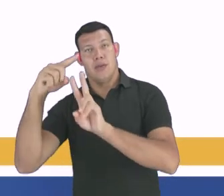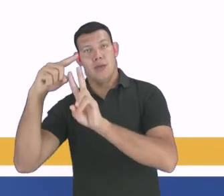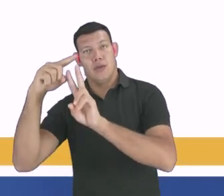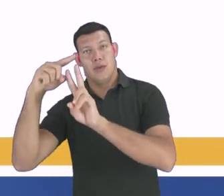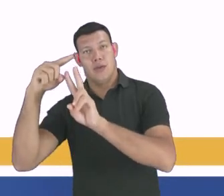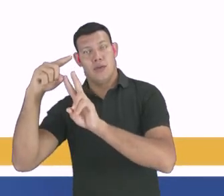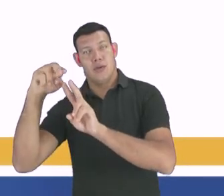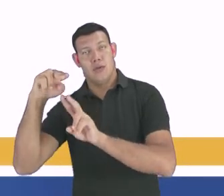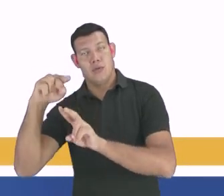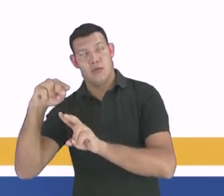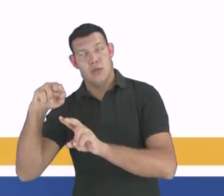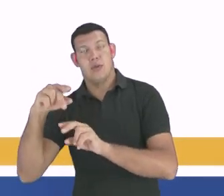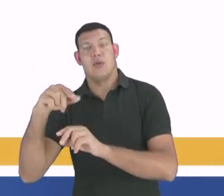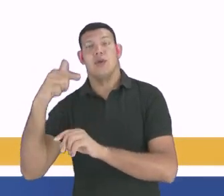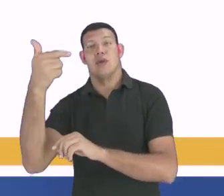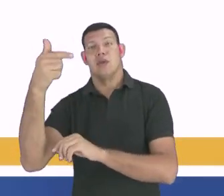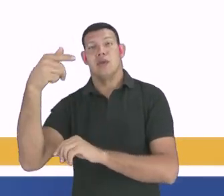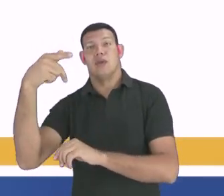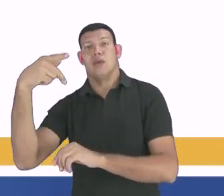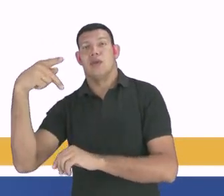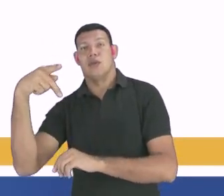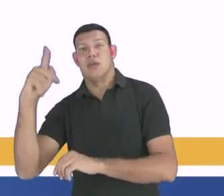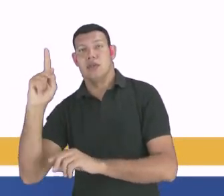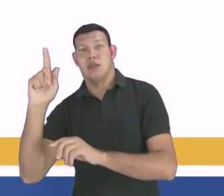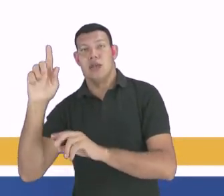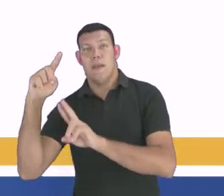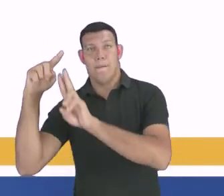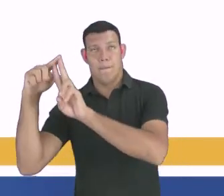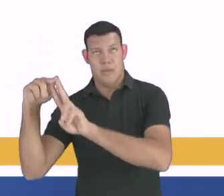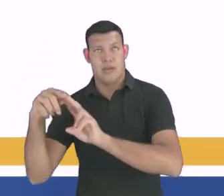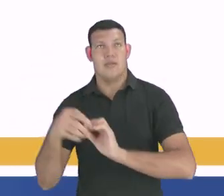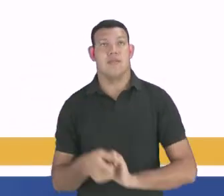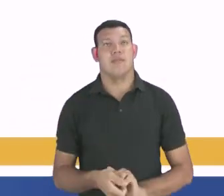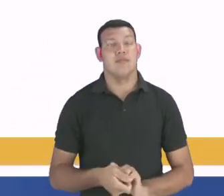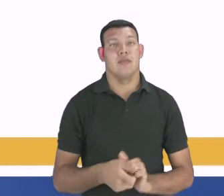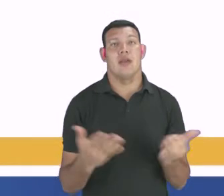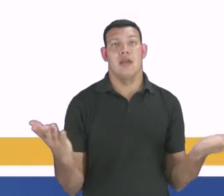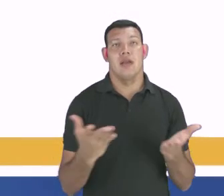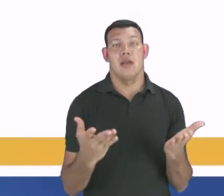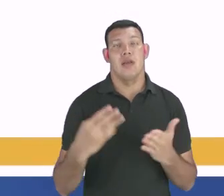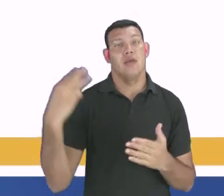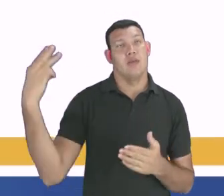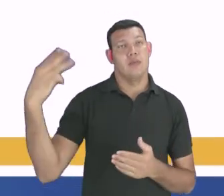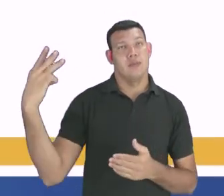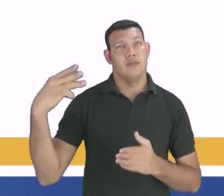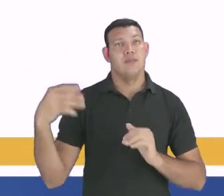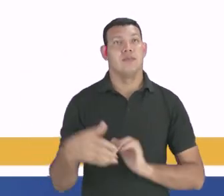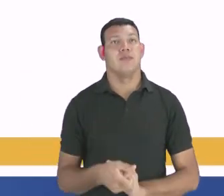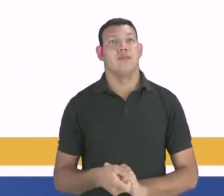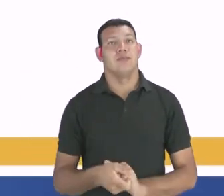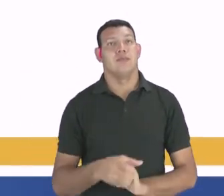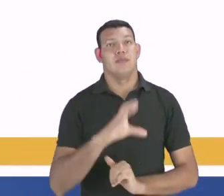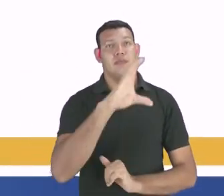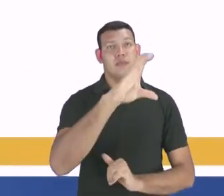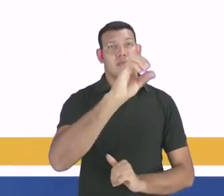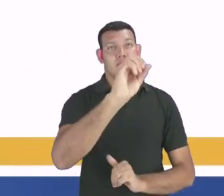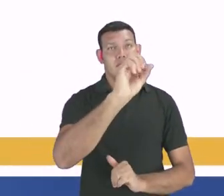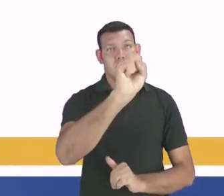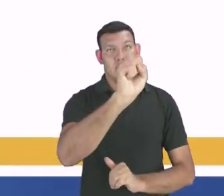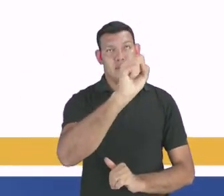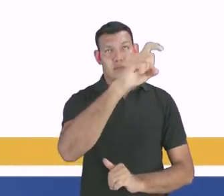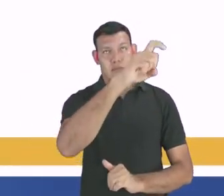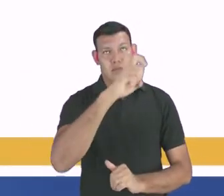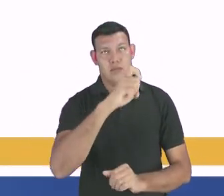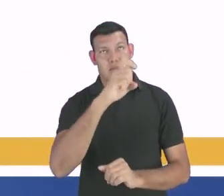terceiro caso. Agora em relação ao cosseno de x menor que o cosseno de a. Pode também aparecer o cosseno de x